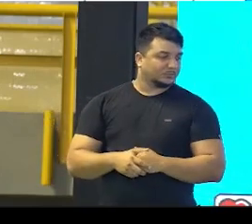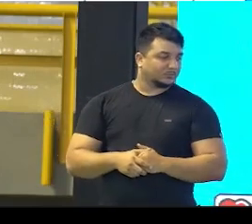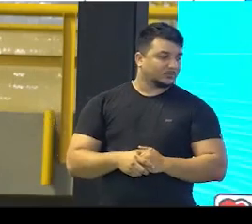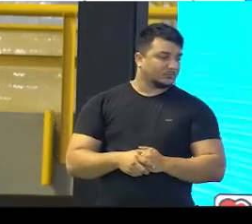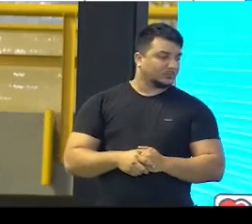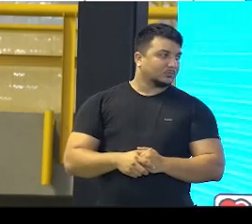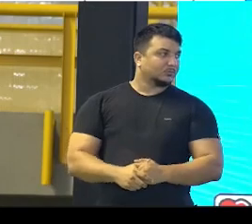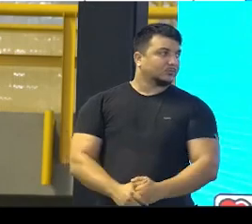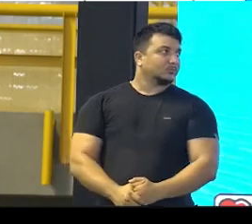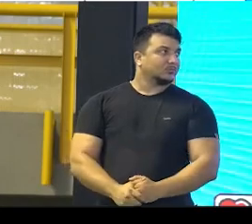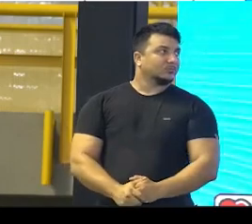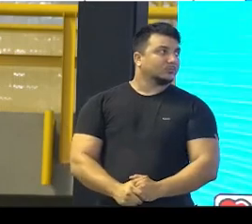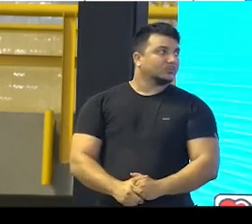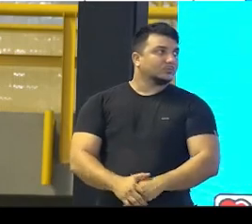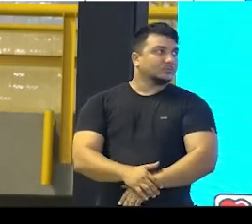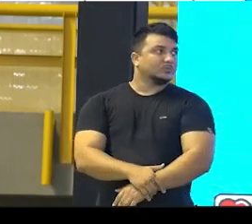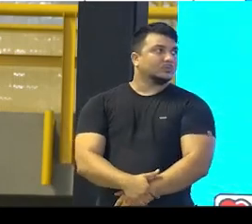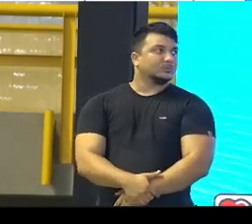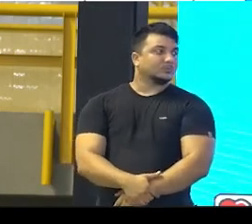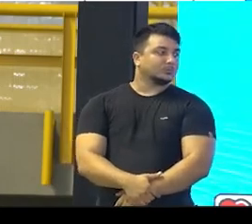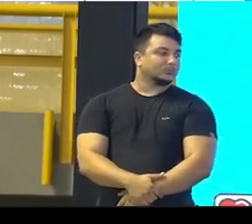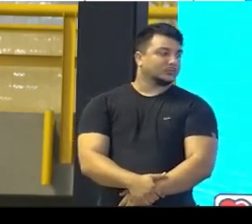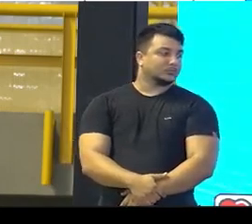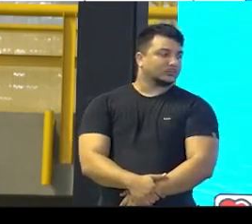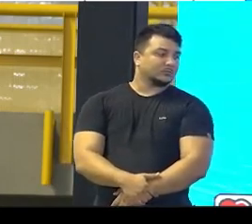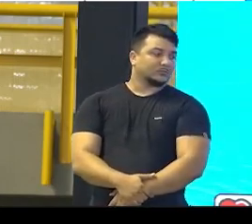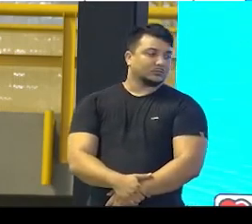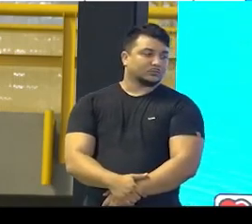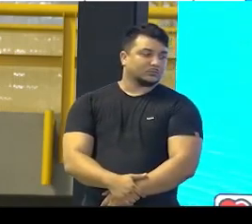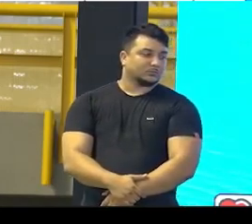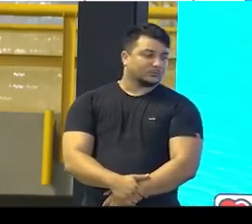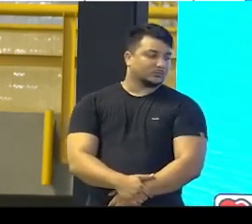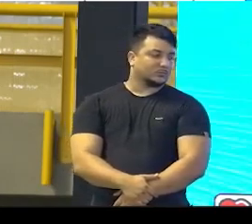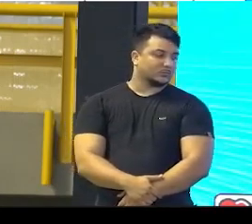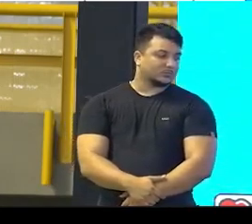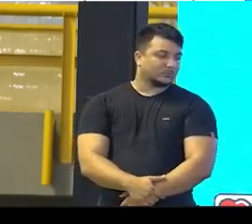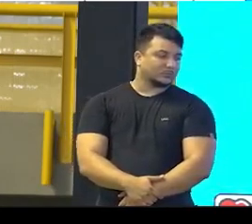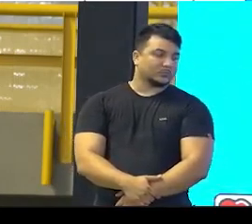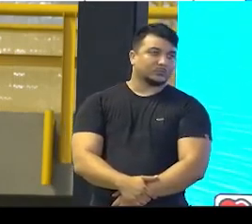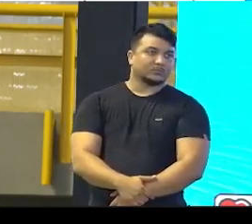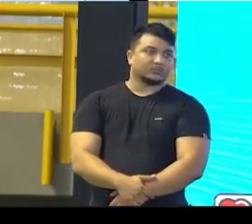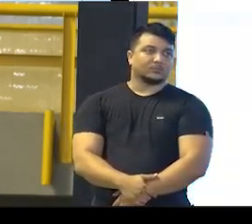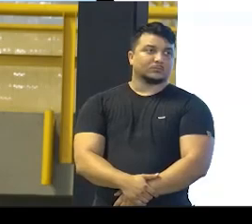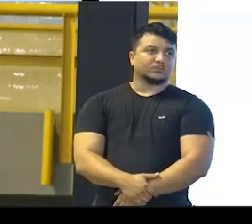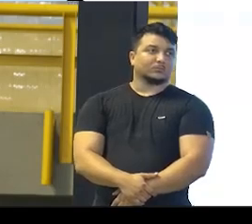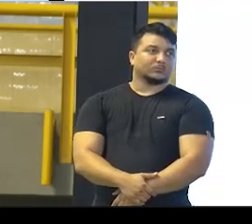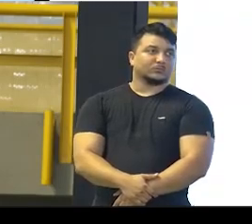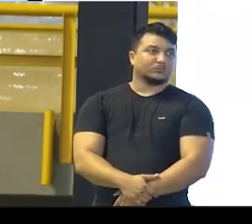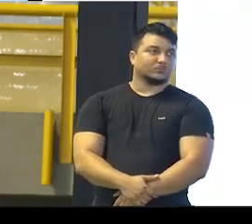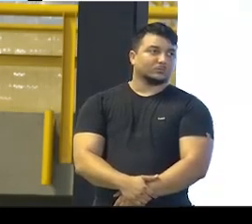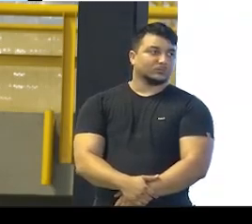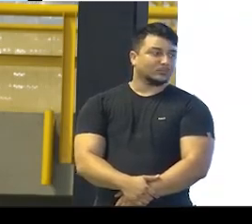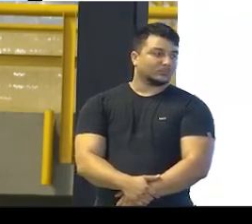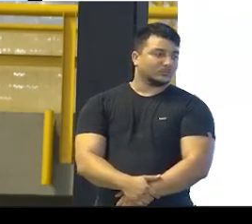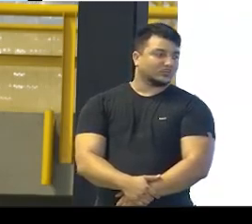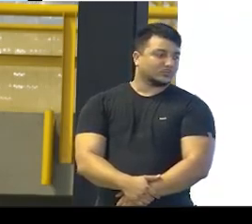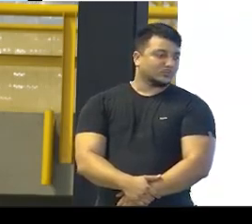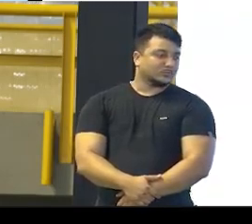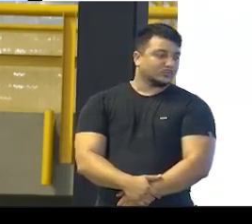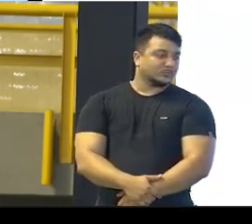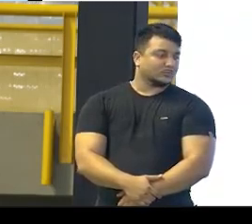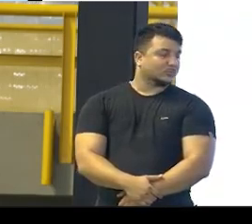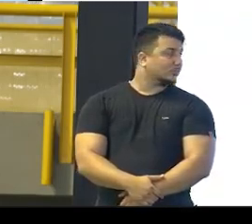segundo grau, ia tirar o delta, b ao quadrado menos 4ac, encontrava o x, que é menos b, mais ou menos a raiz de